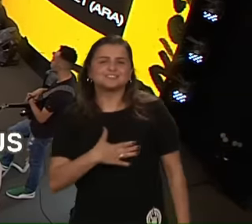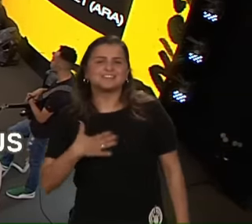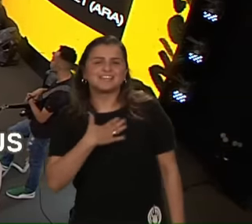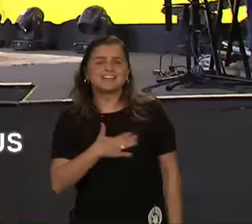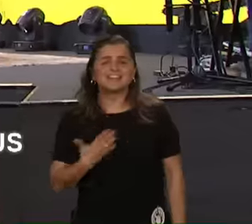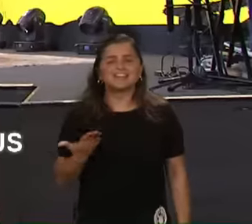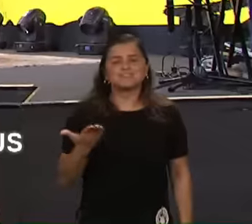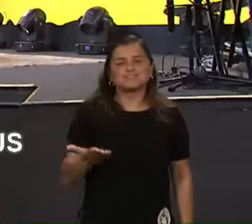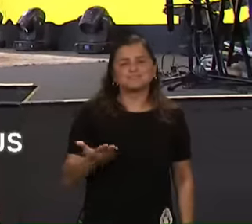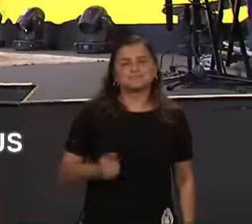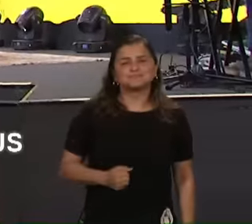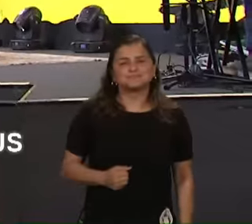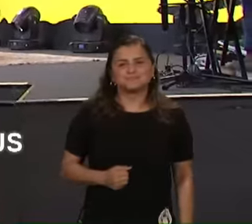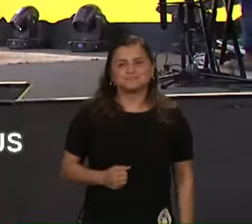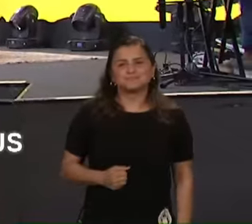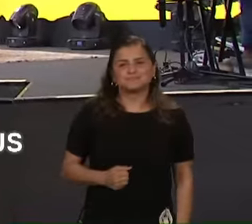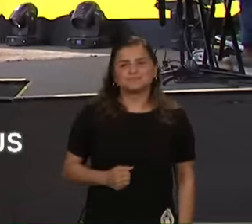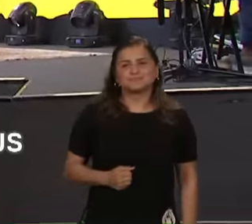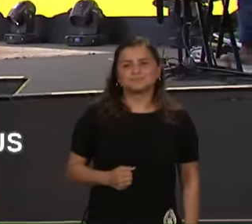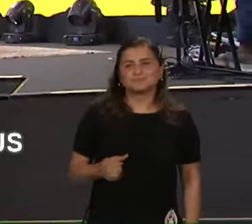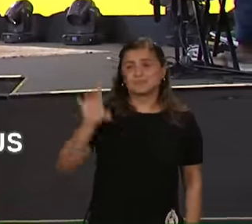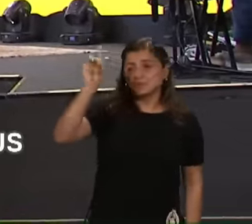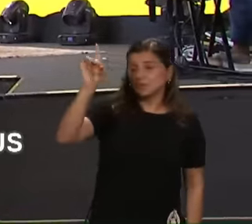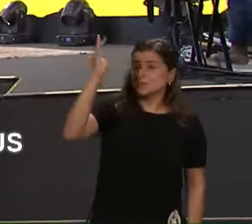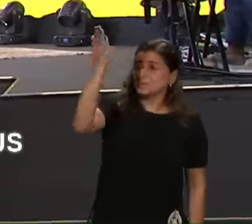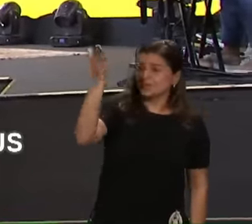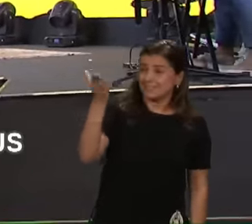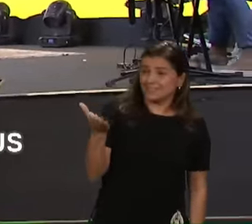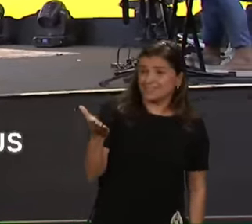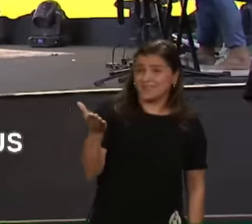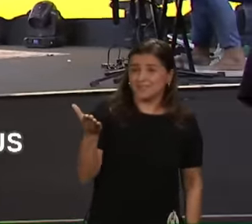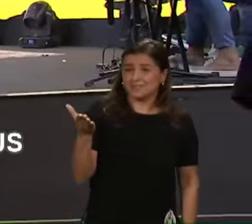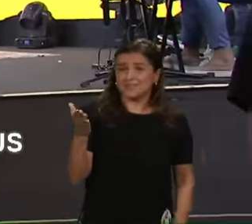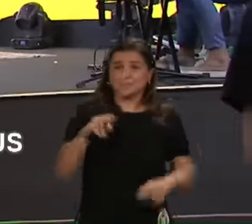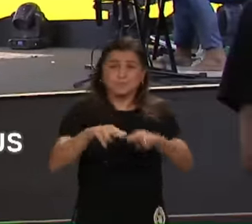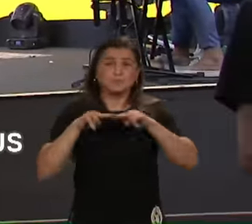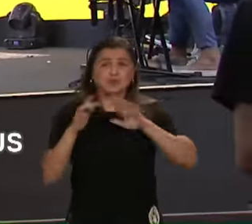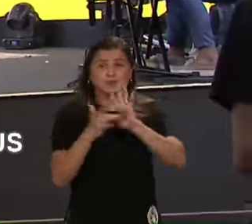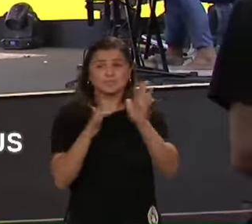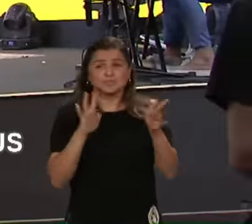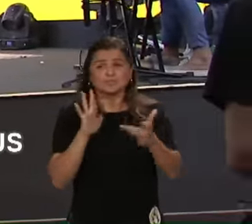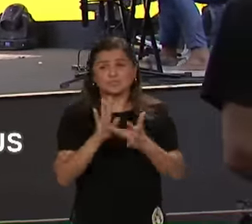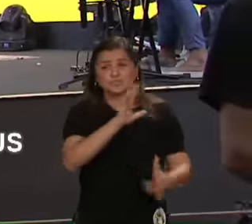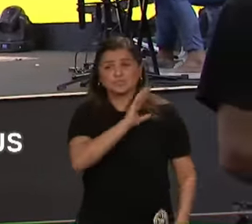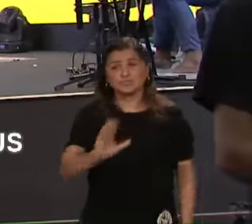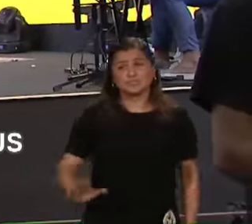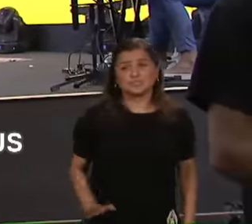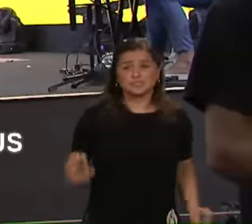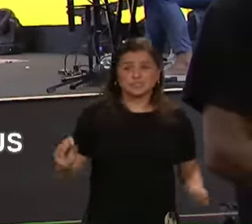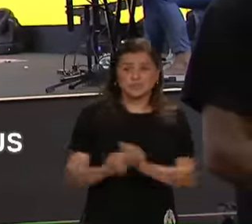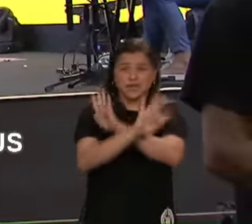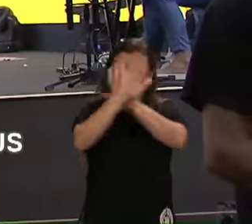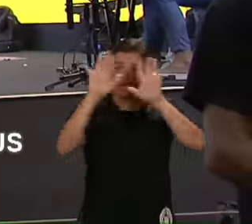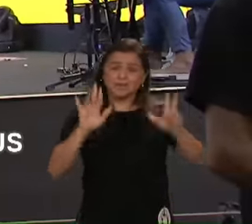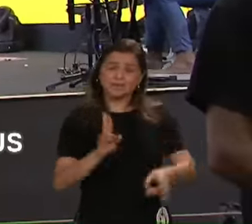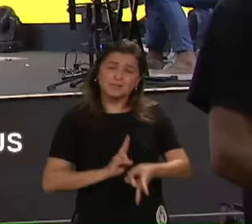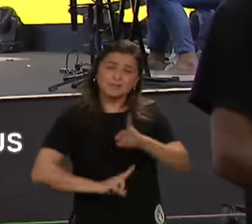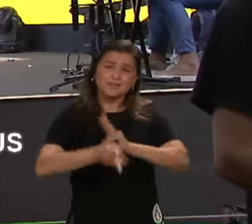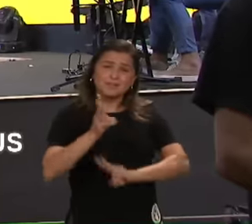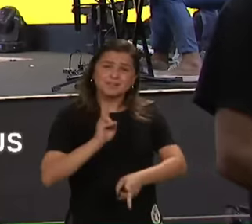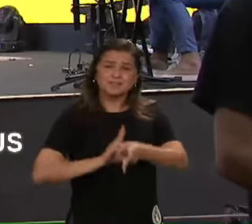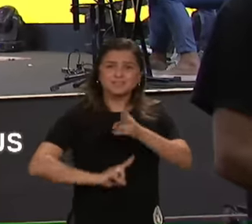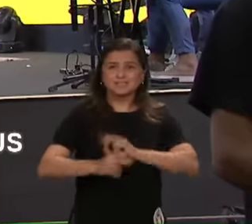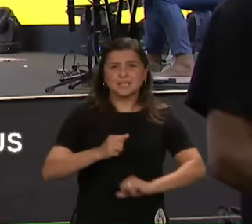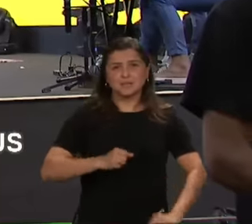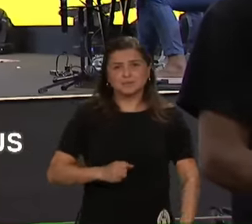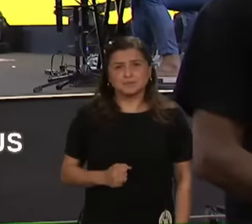Agradável diante dele, por Jesus Cristo, a quem seja glória para todo sempre. Eu quero